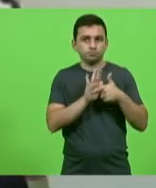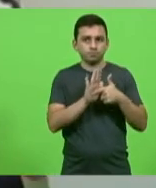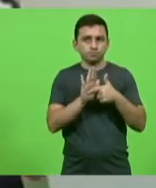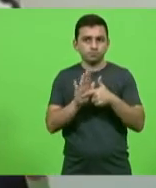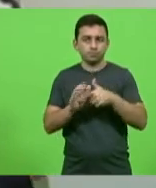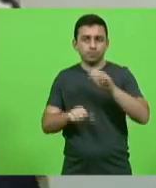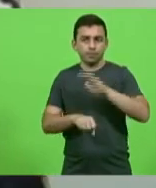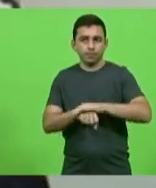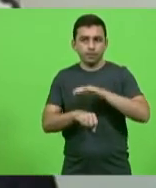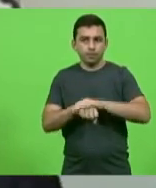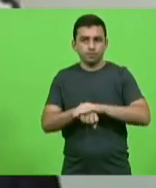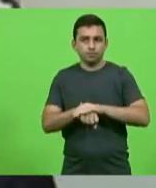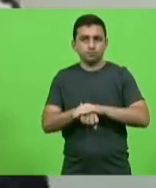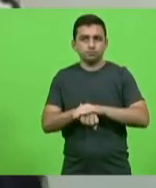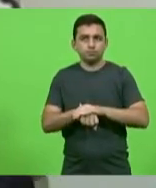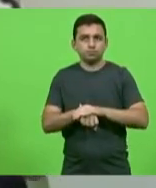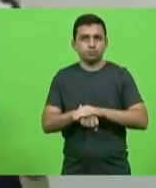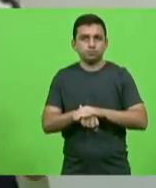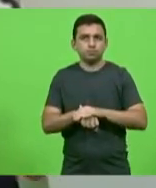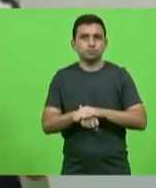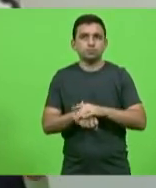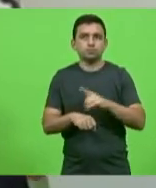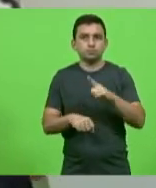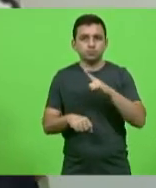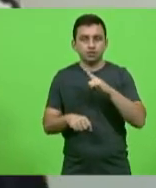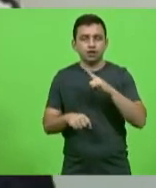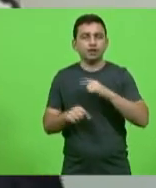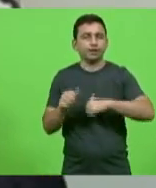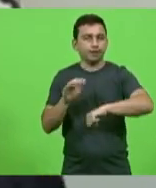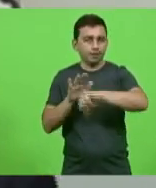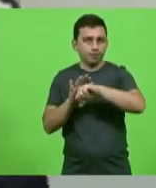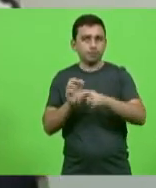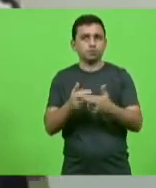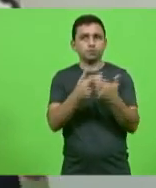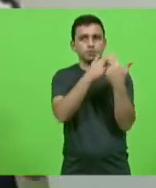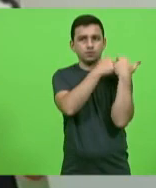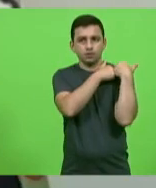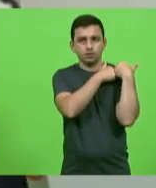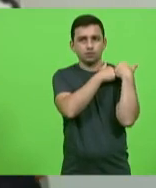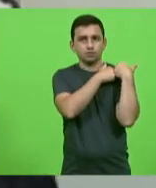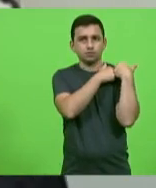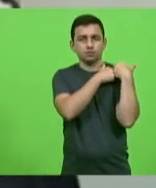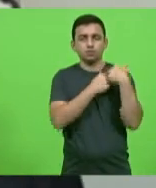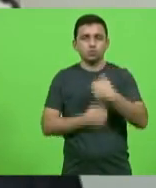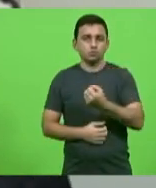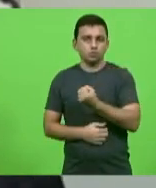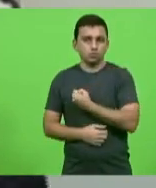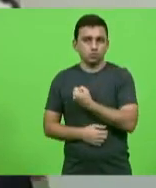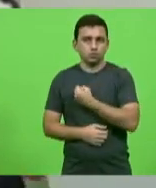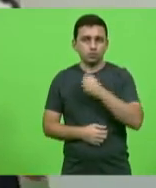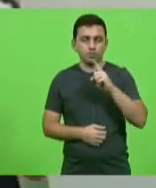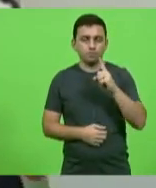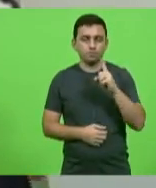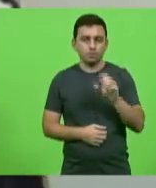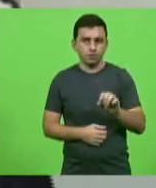pelos autores como susceptíveis de enquadramento na lei de crime de responsabilidade número